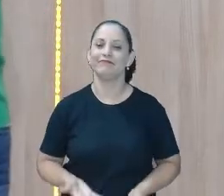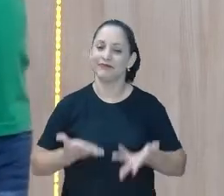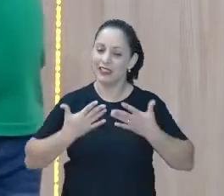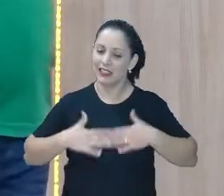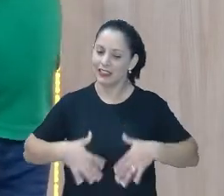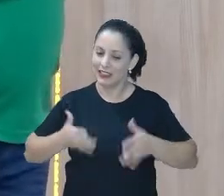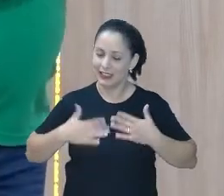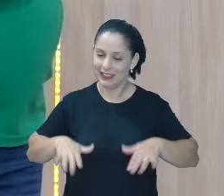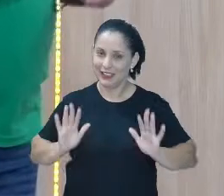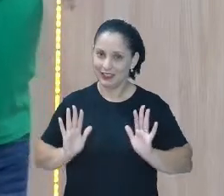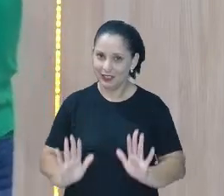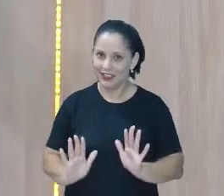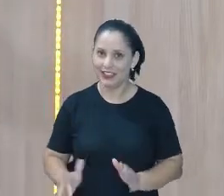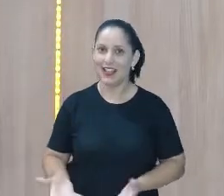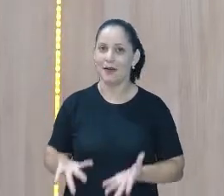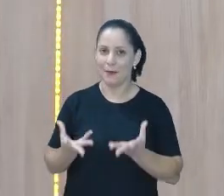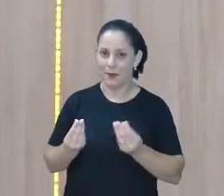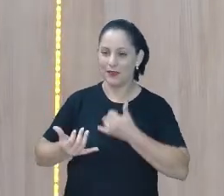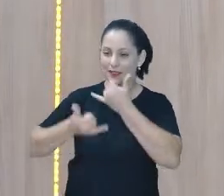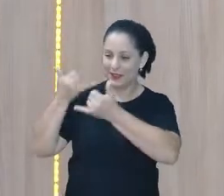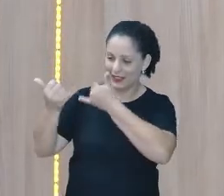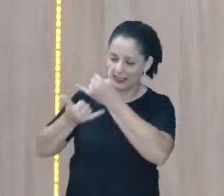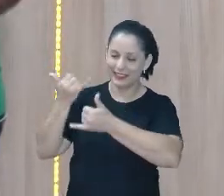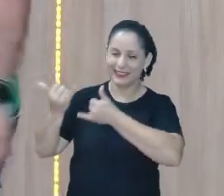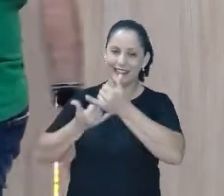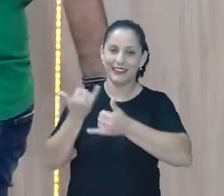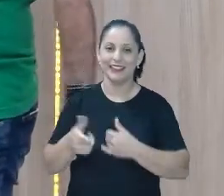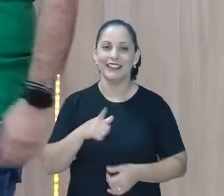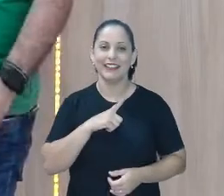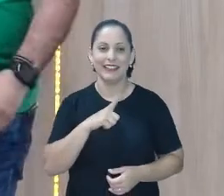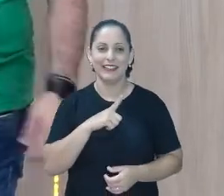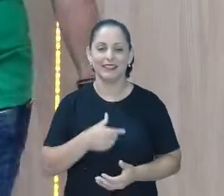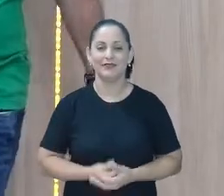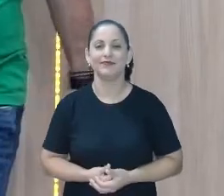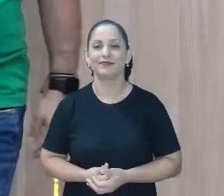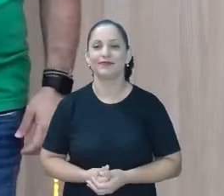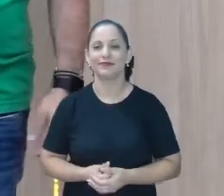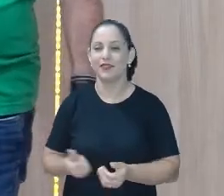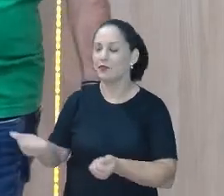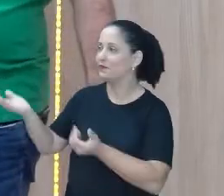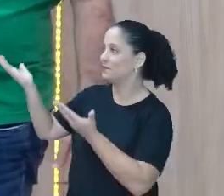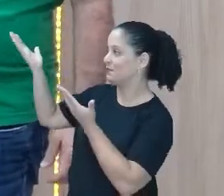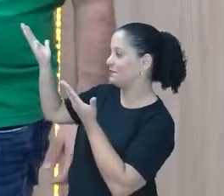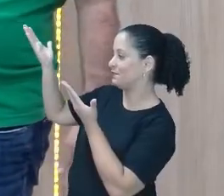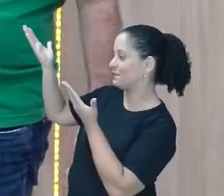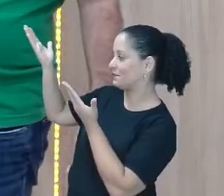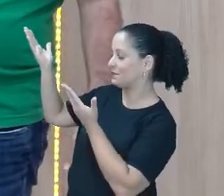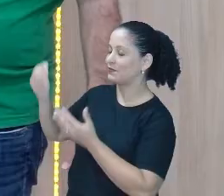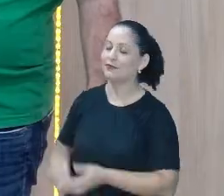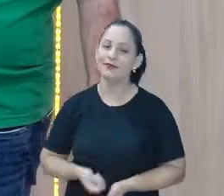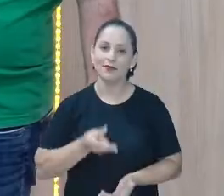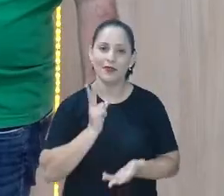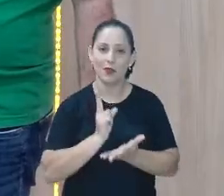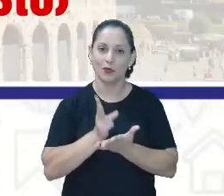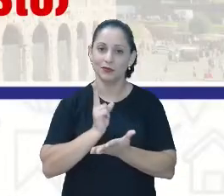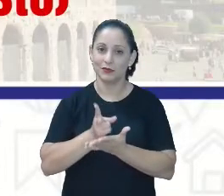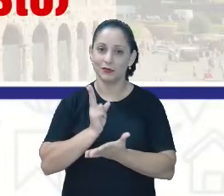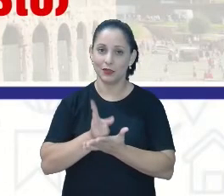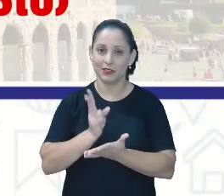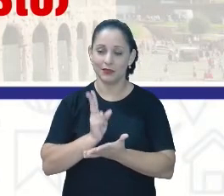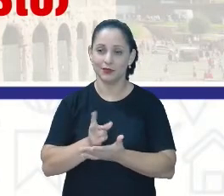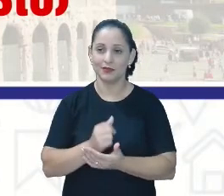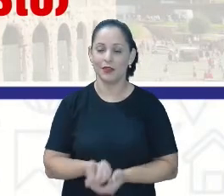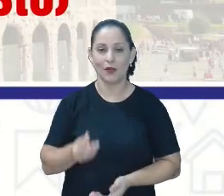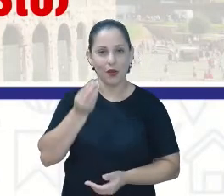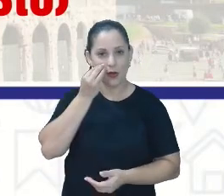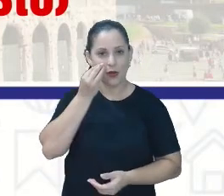ficar tranquila que eu ainda vou aperrear muito a senhora, viu? Então, nesse sentido, continuando aqui,